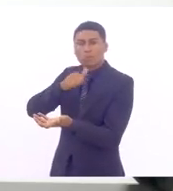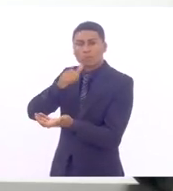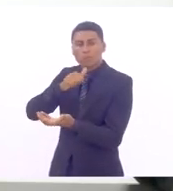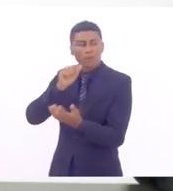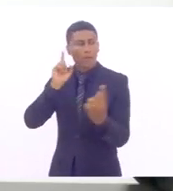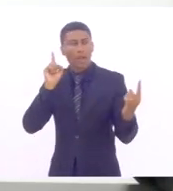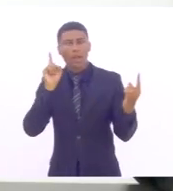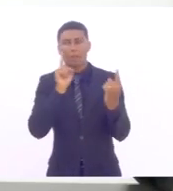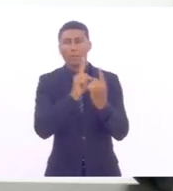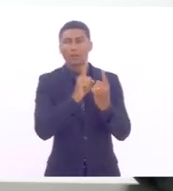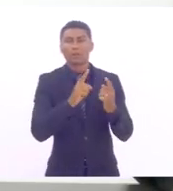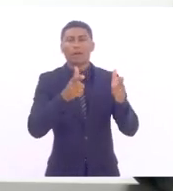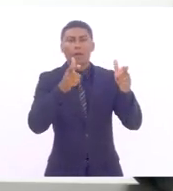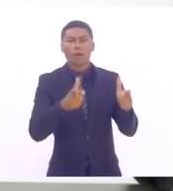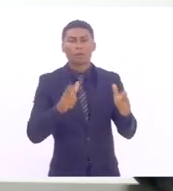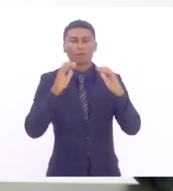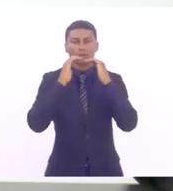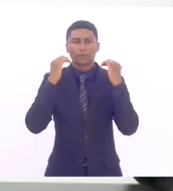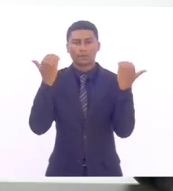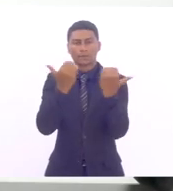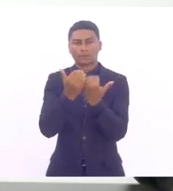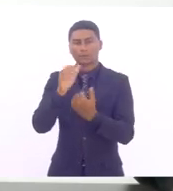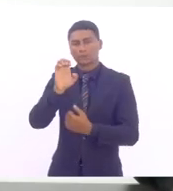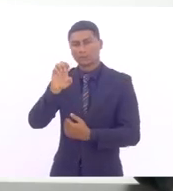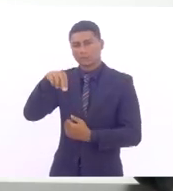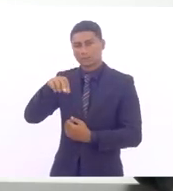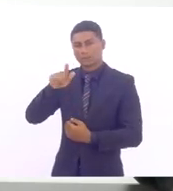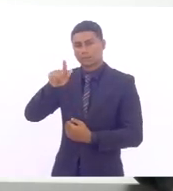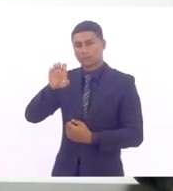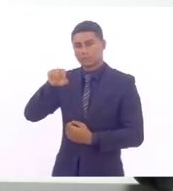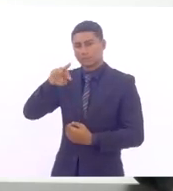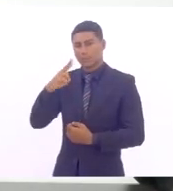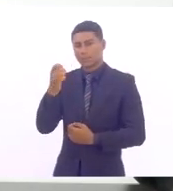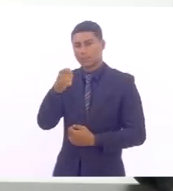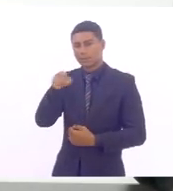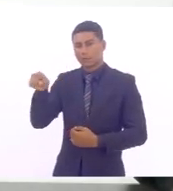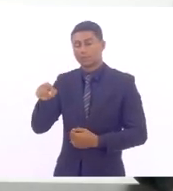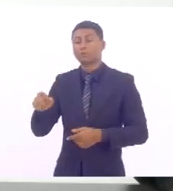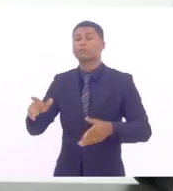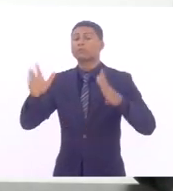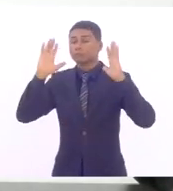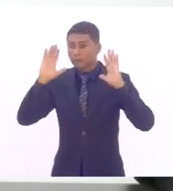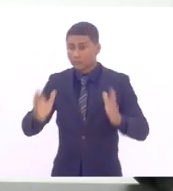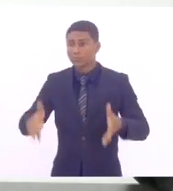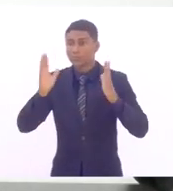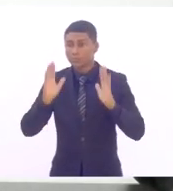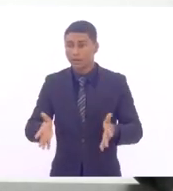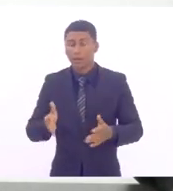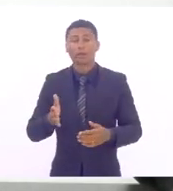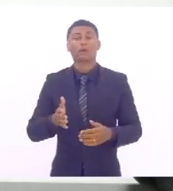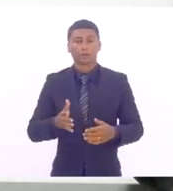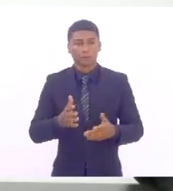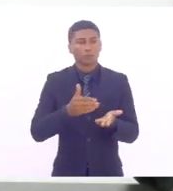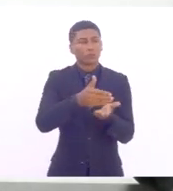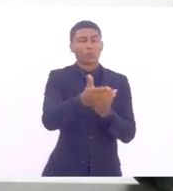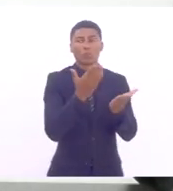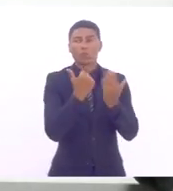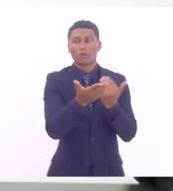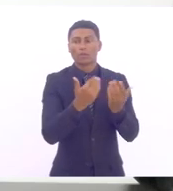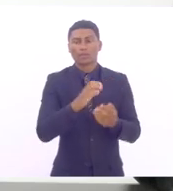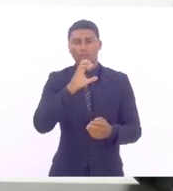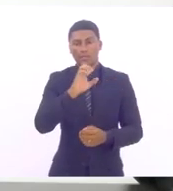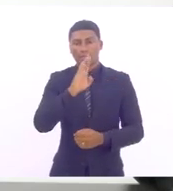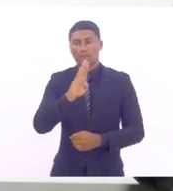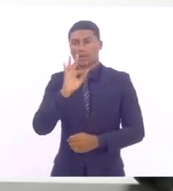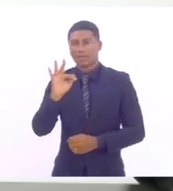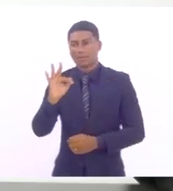no Engenhão. E isso, essa tratativa, já estamos em início de tratativas com a CBF para expandir essa questão para os